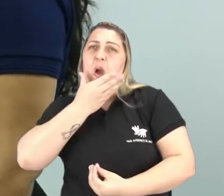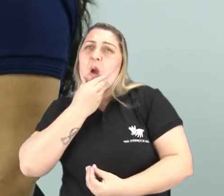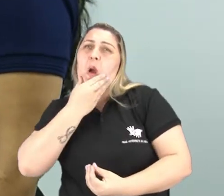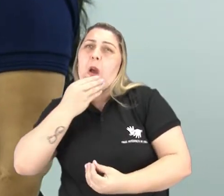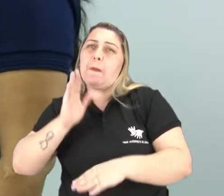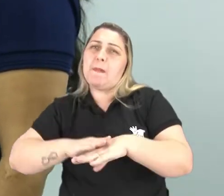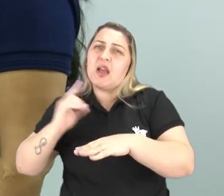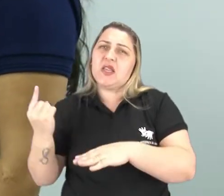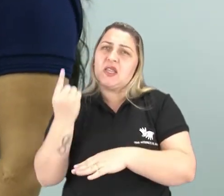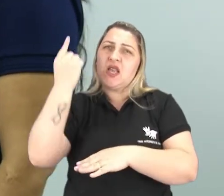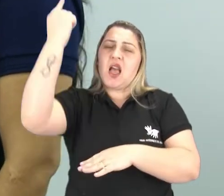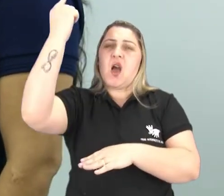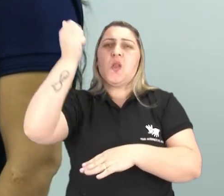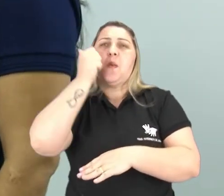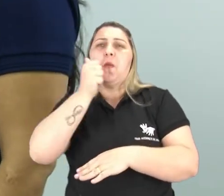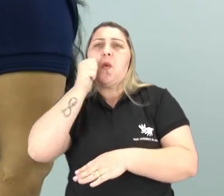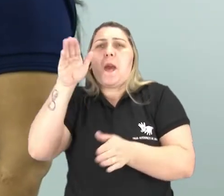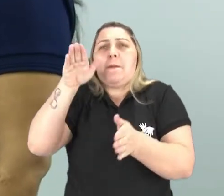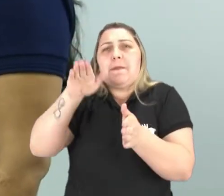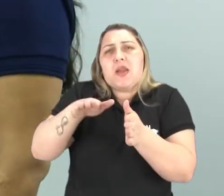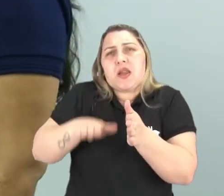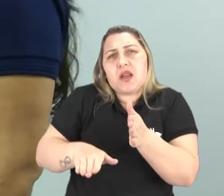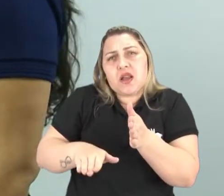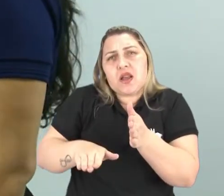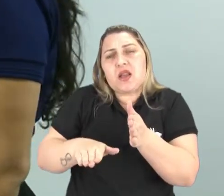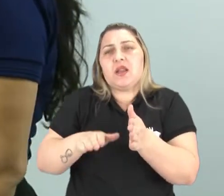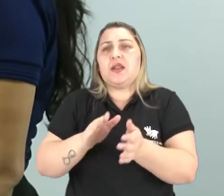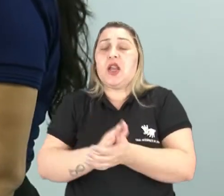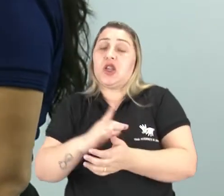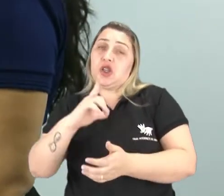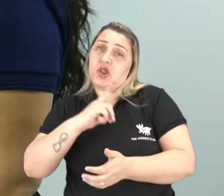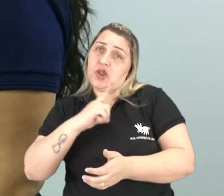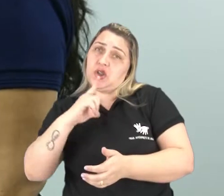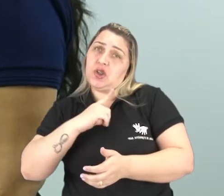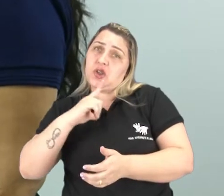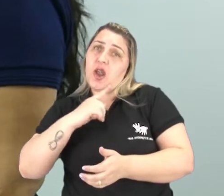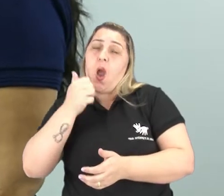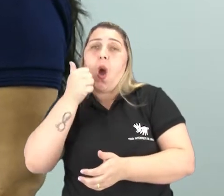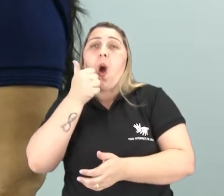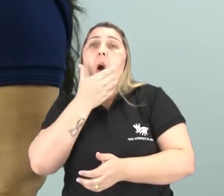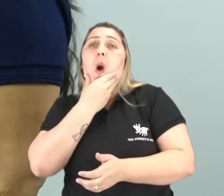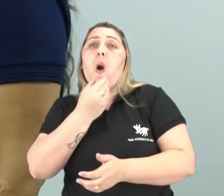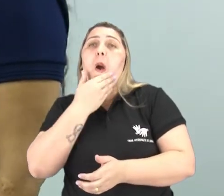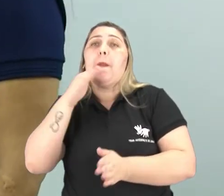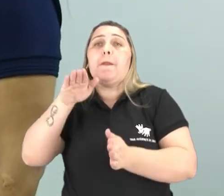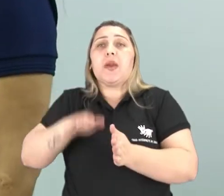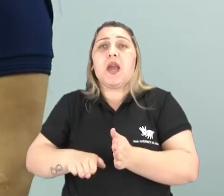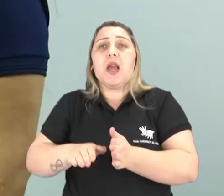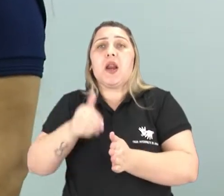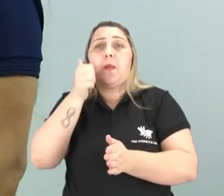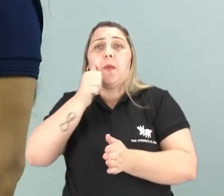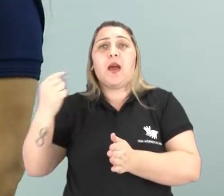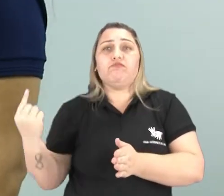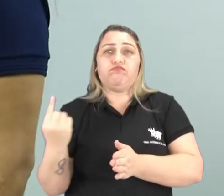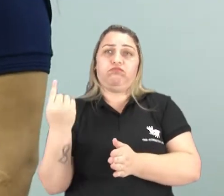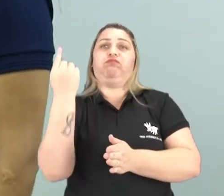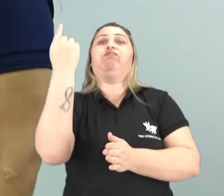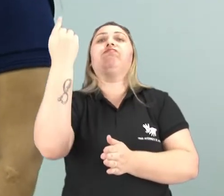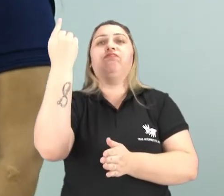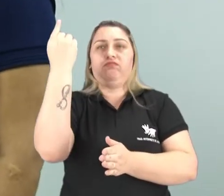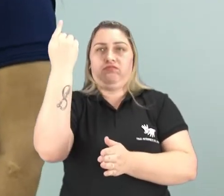homens muito altos com mulheres pequenas e tinham homens pequenos